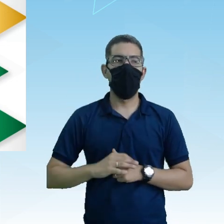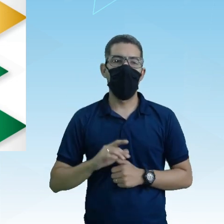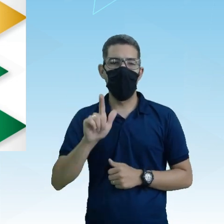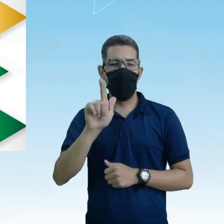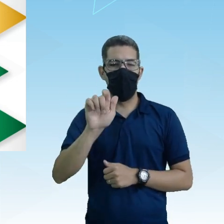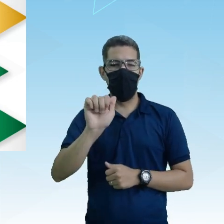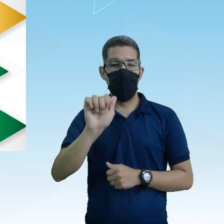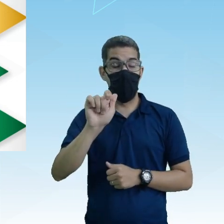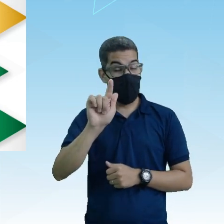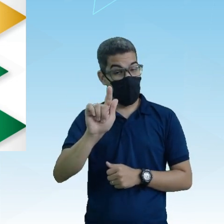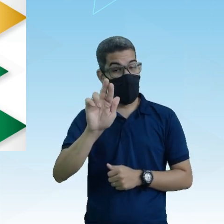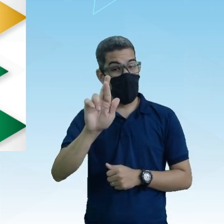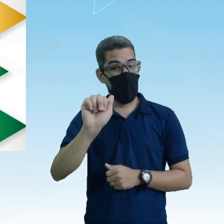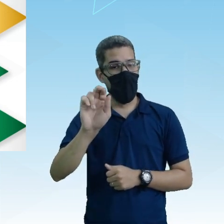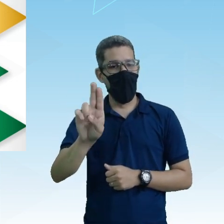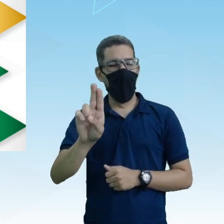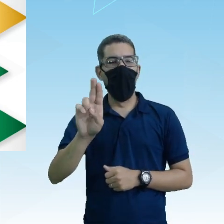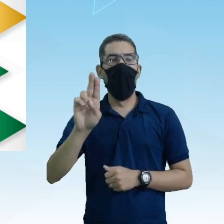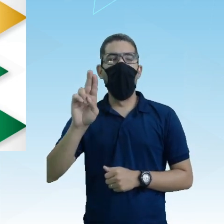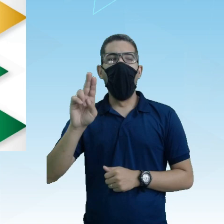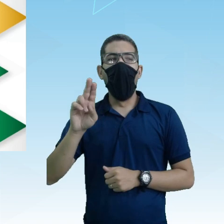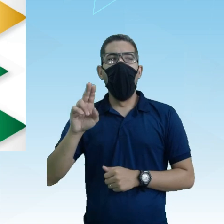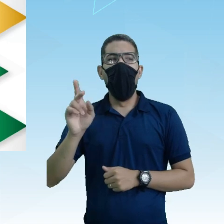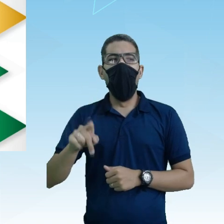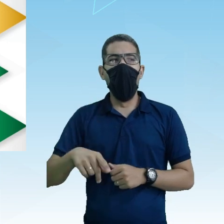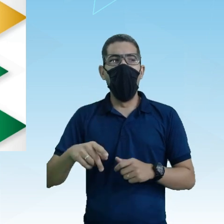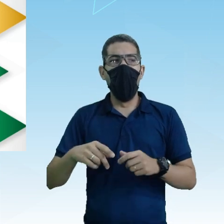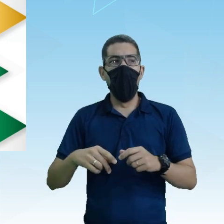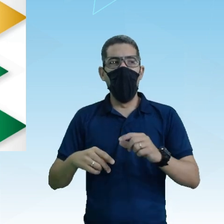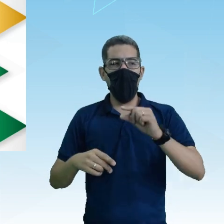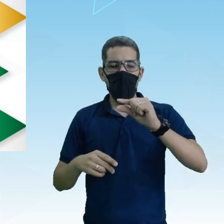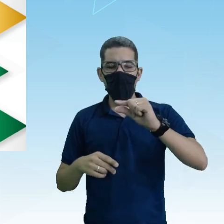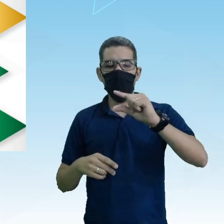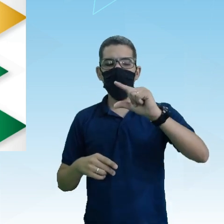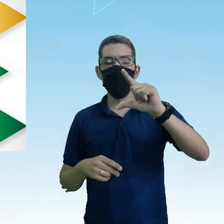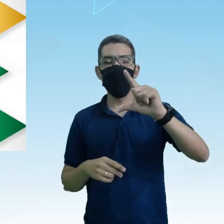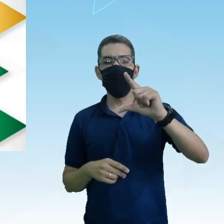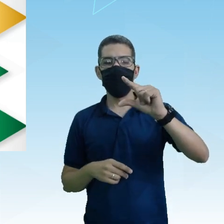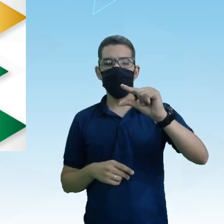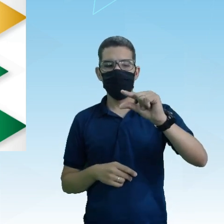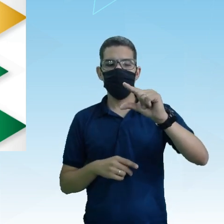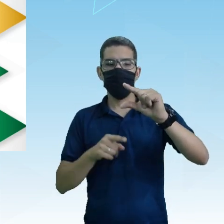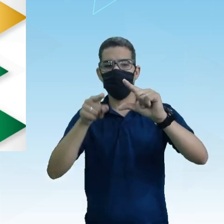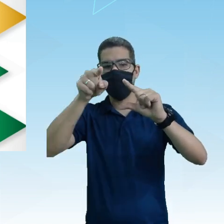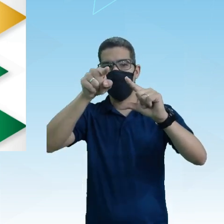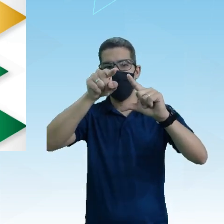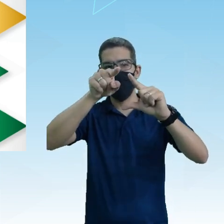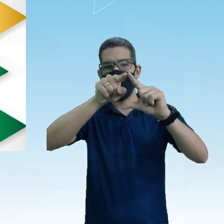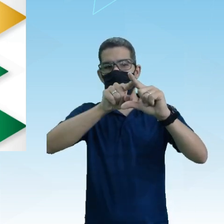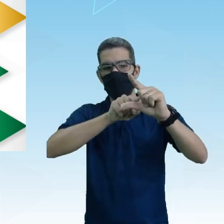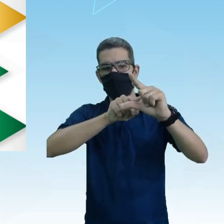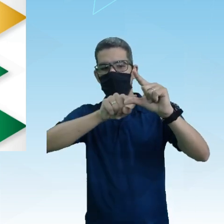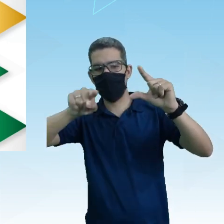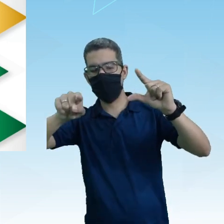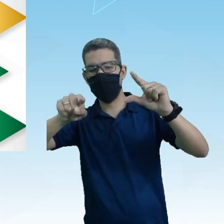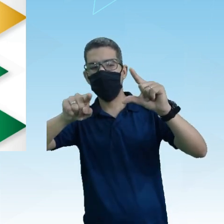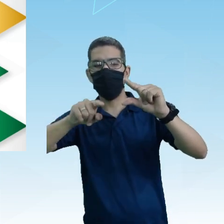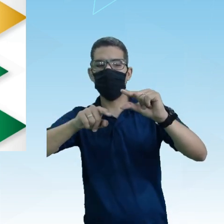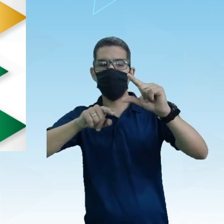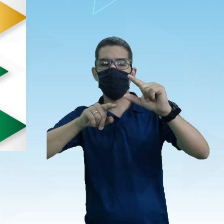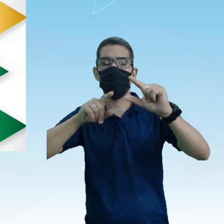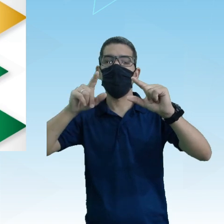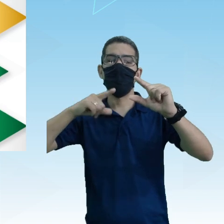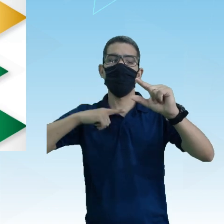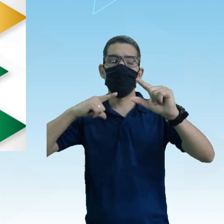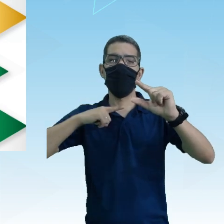né? O ângulo é dado na abertura dessas semi-retas, tá bom? Isso é uma visão das grandezas e